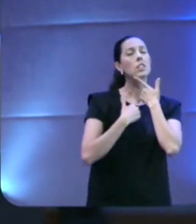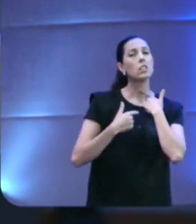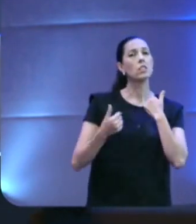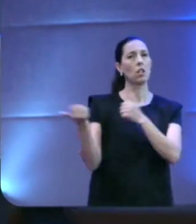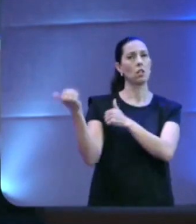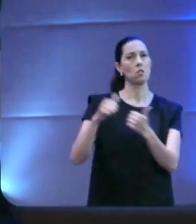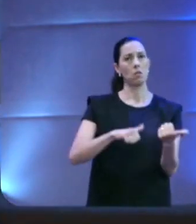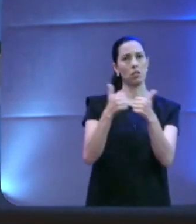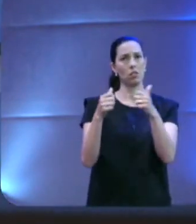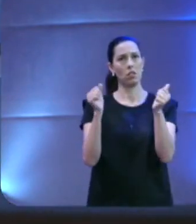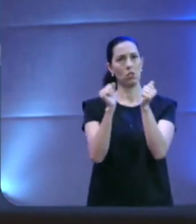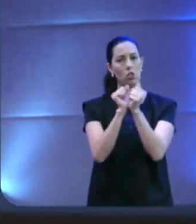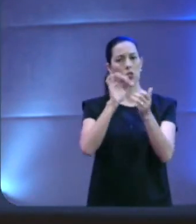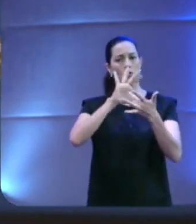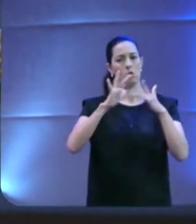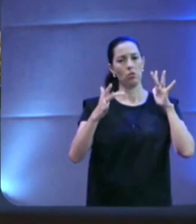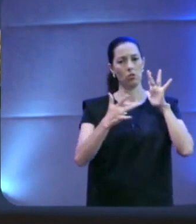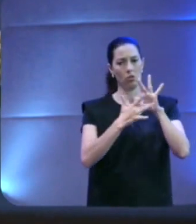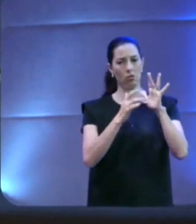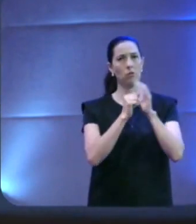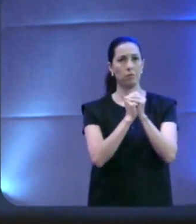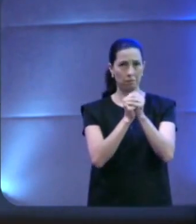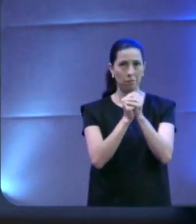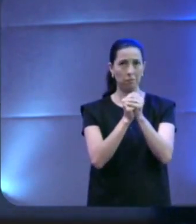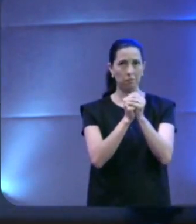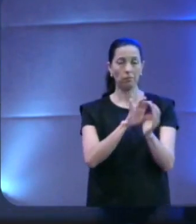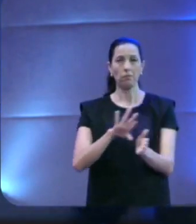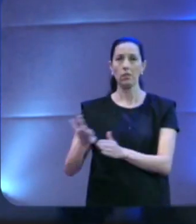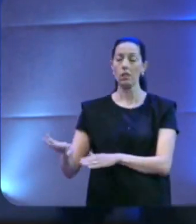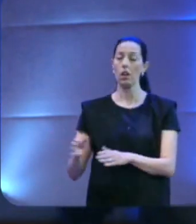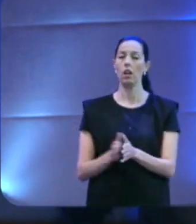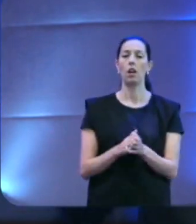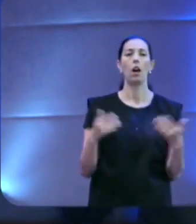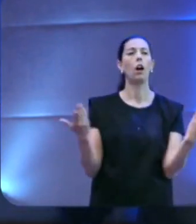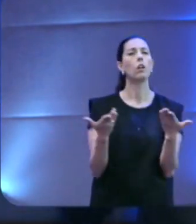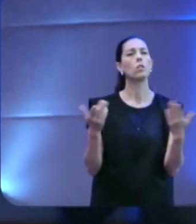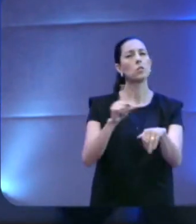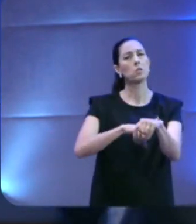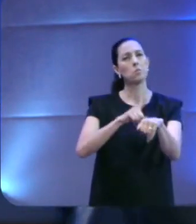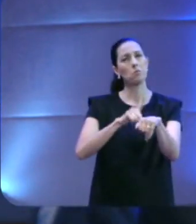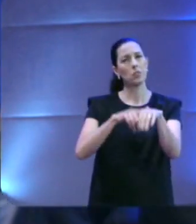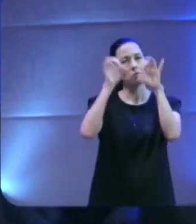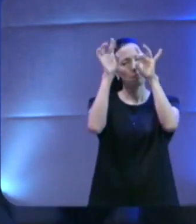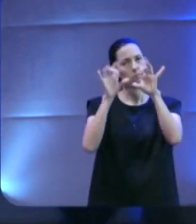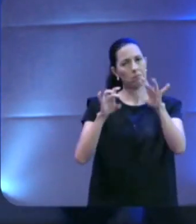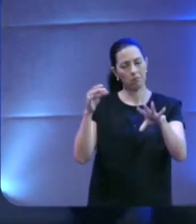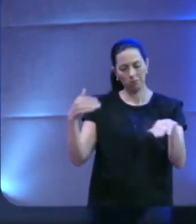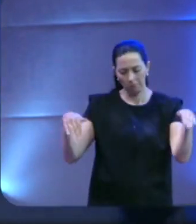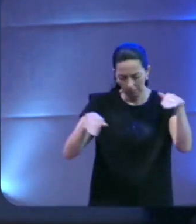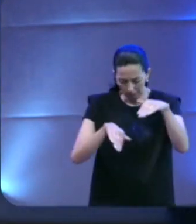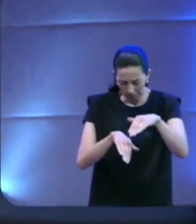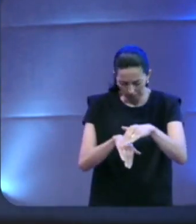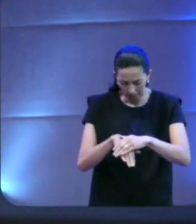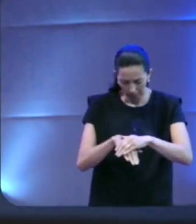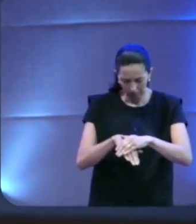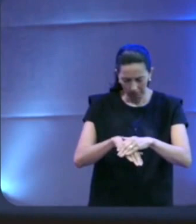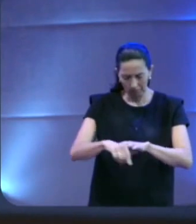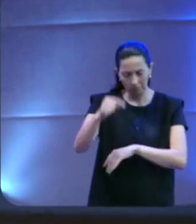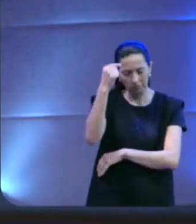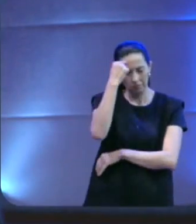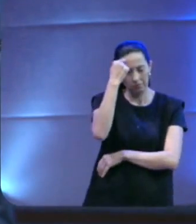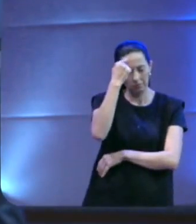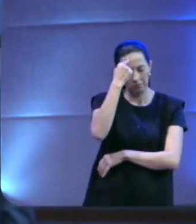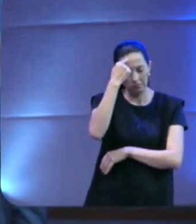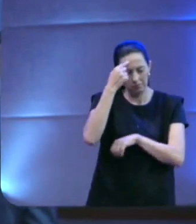estar firme a uma igreja local. Portanto, esse é um momento de reverência, é um momento de reflexão. E enquanto nós